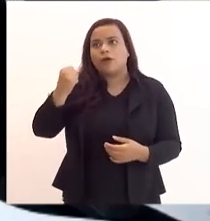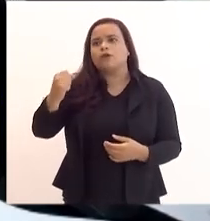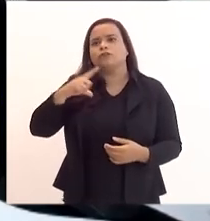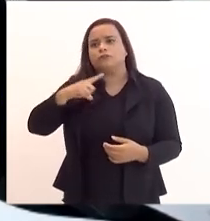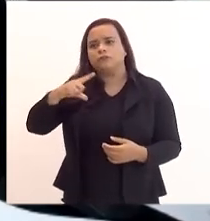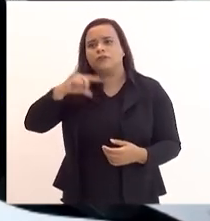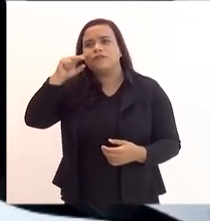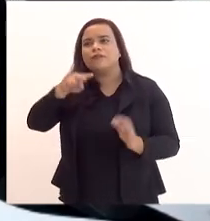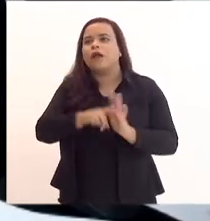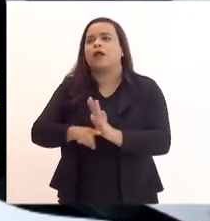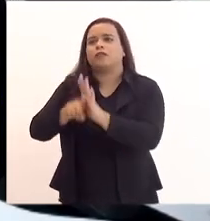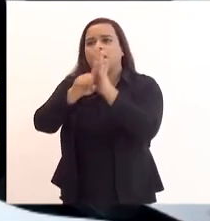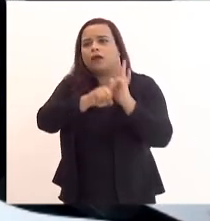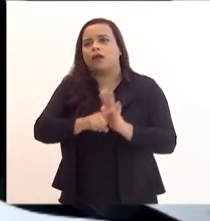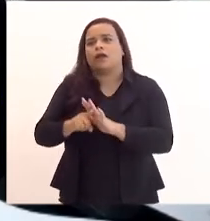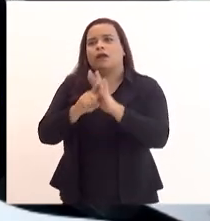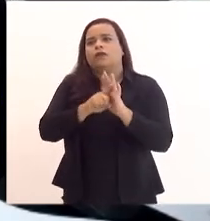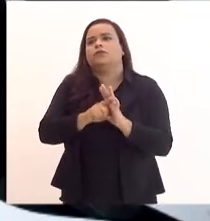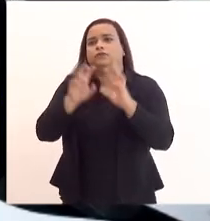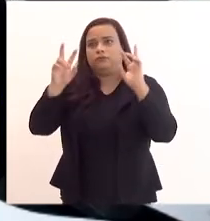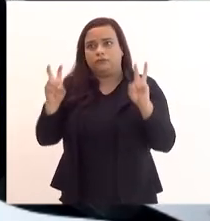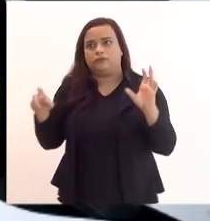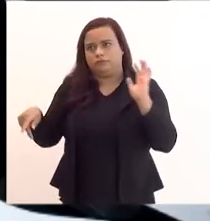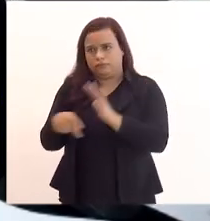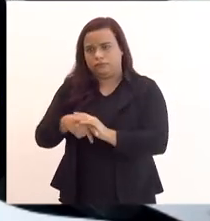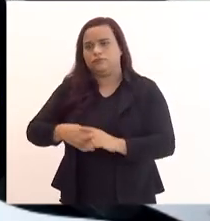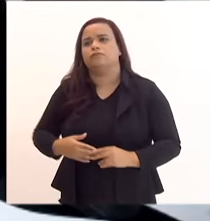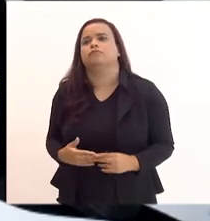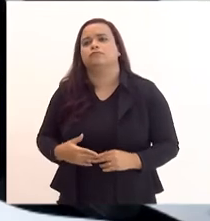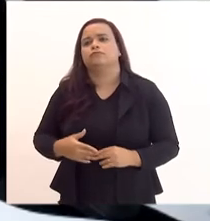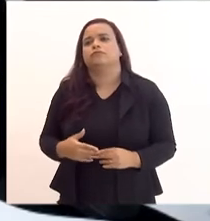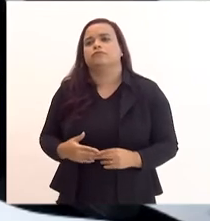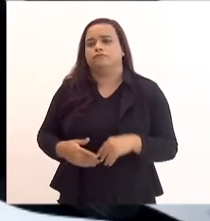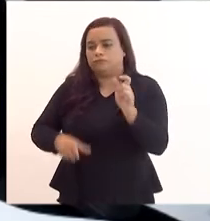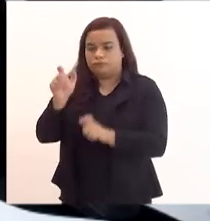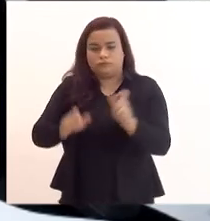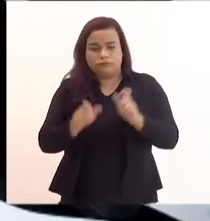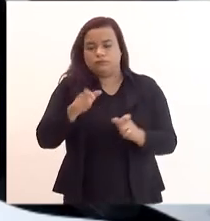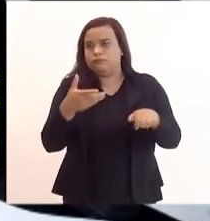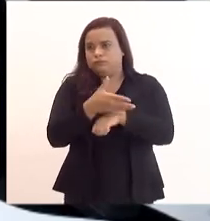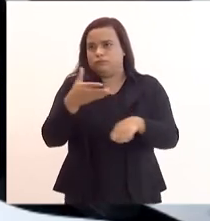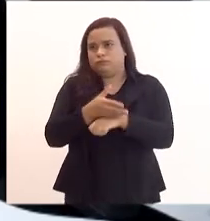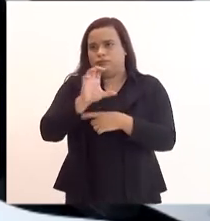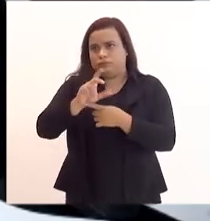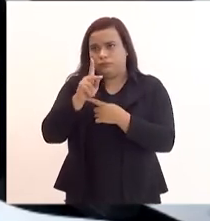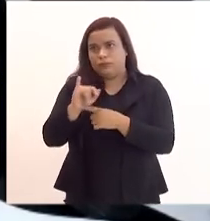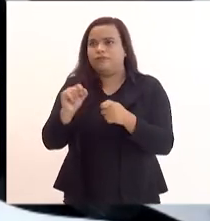a análise e a investigação de um tema. Os membros da CPI fazem